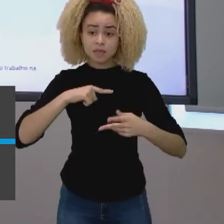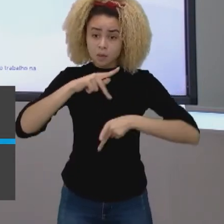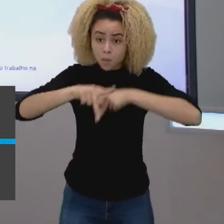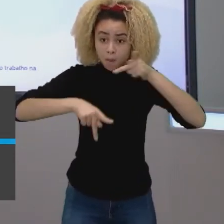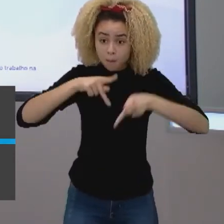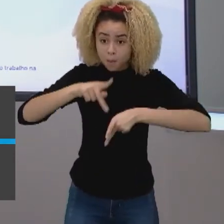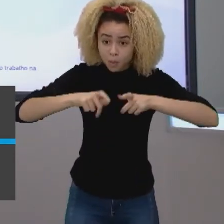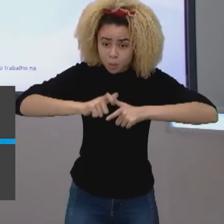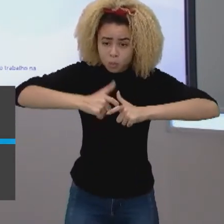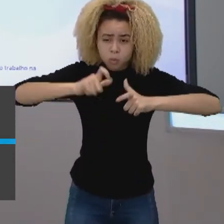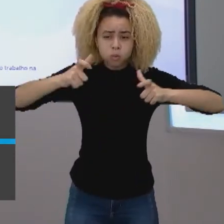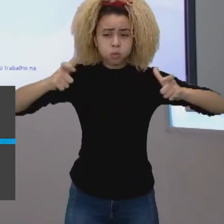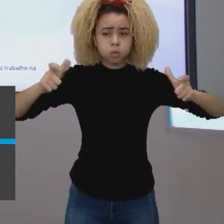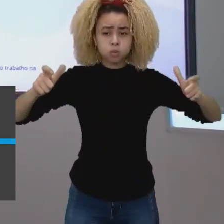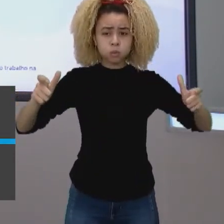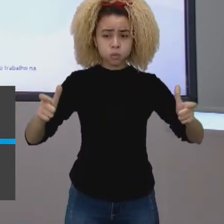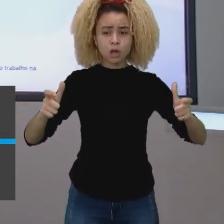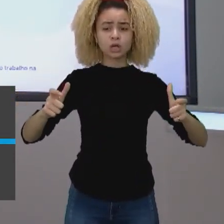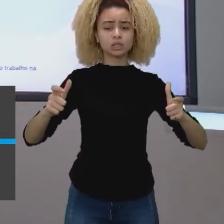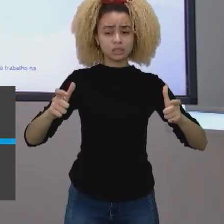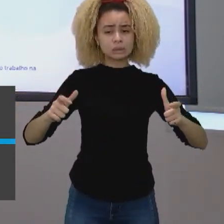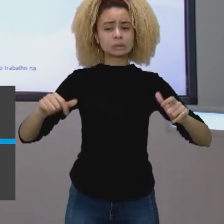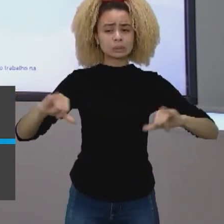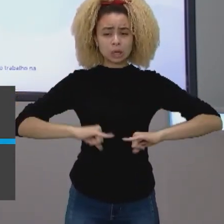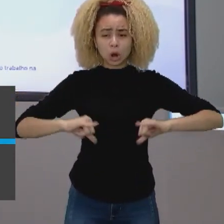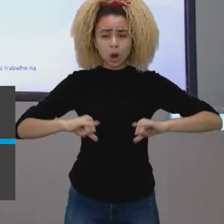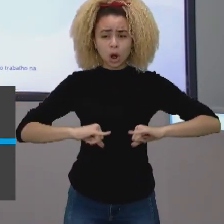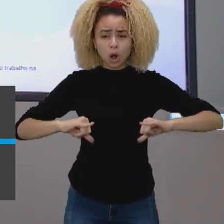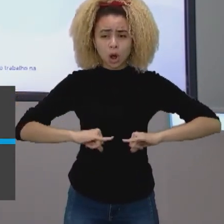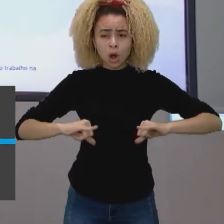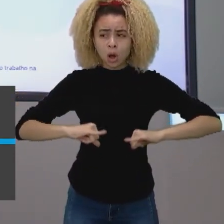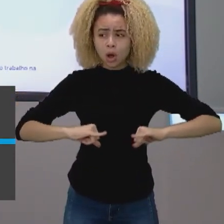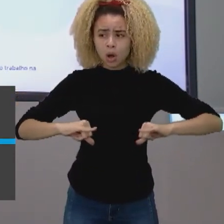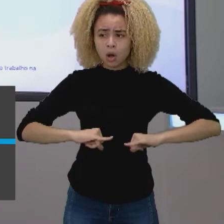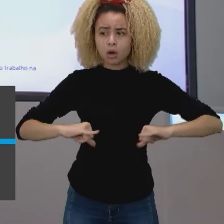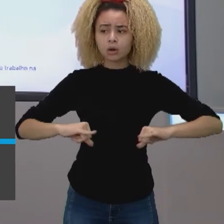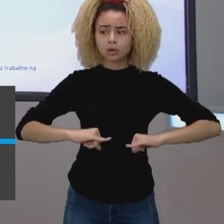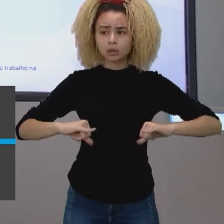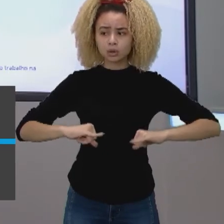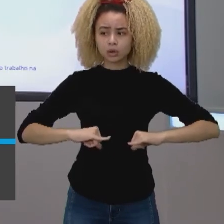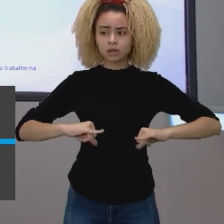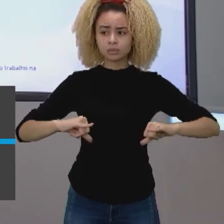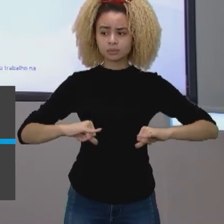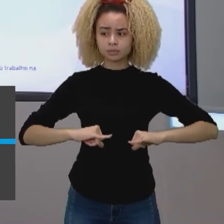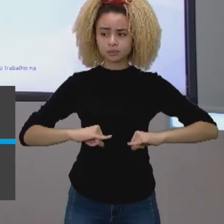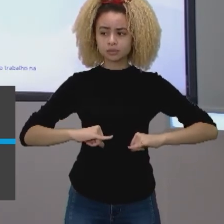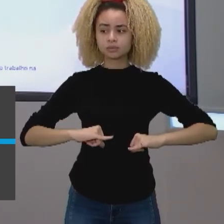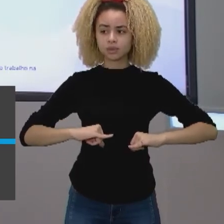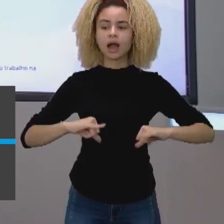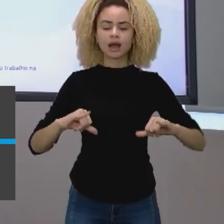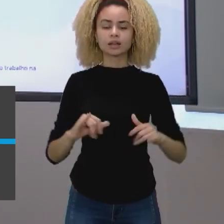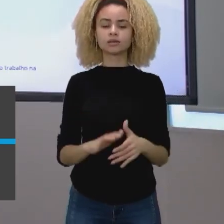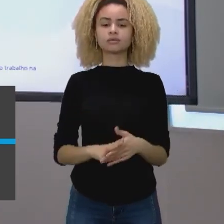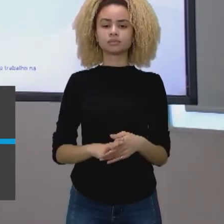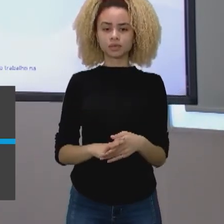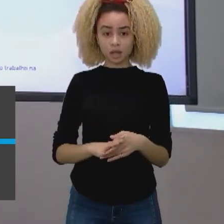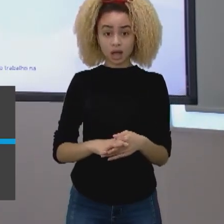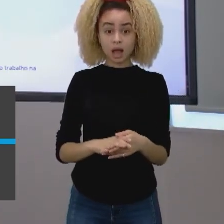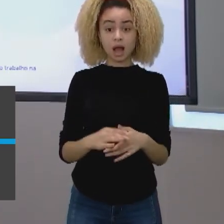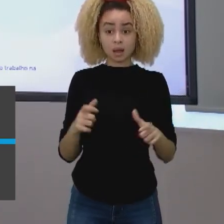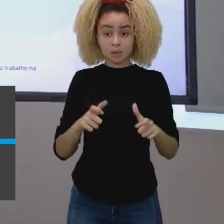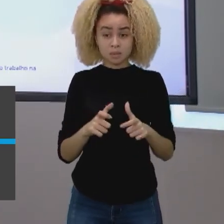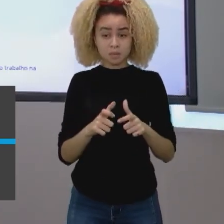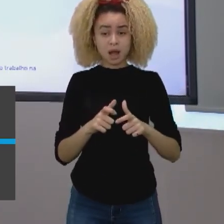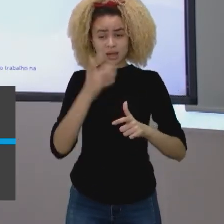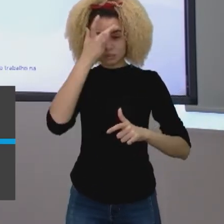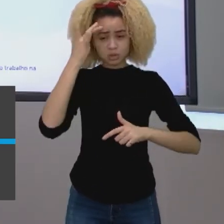muito grande de pessoas que sofrem essa exploração, né, da mais-valia não apenas essas pessoas que trabalham